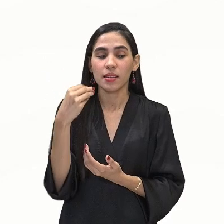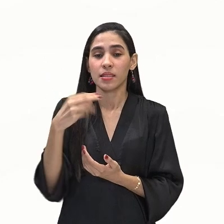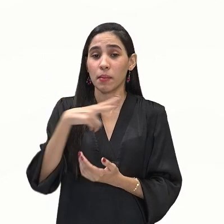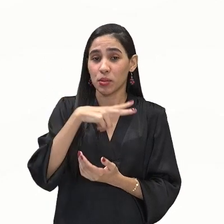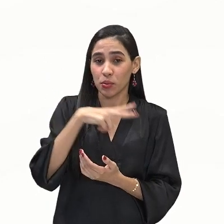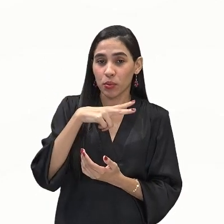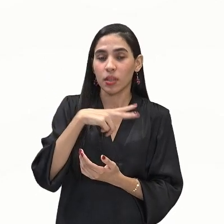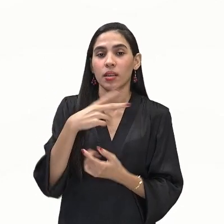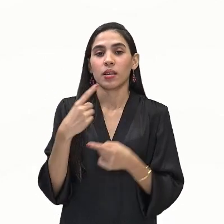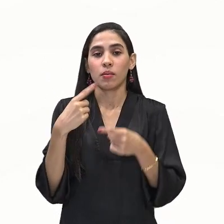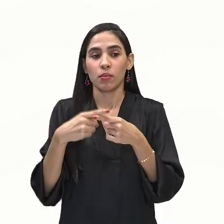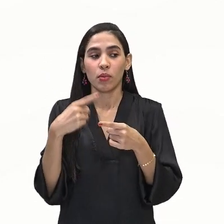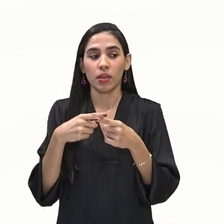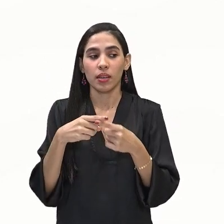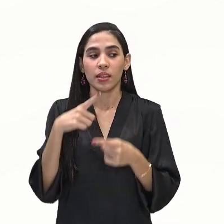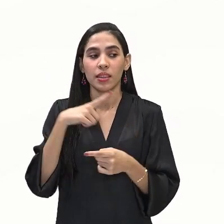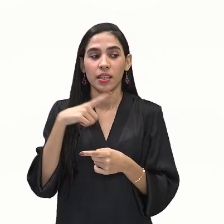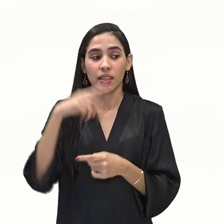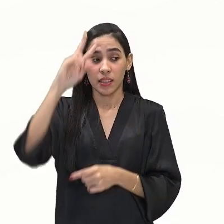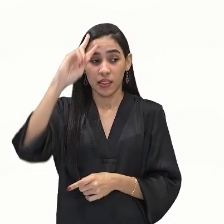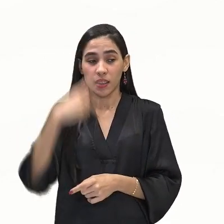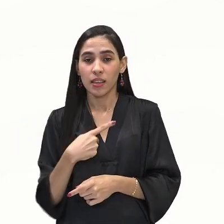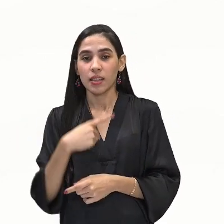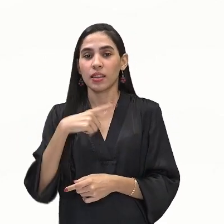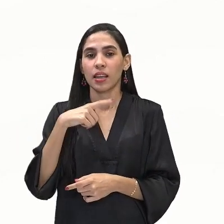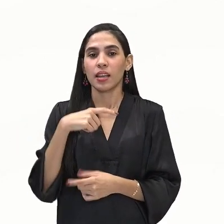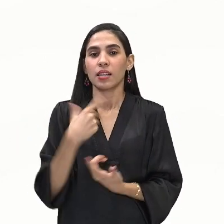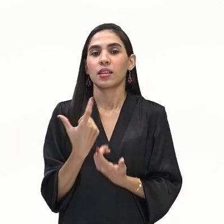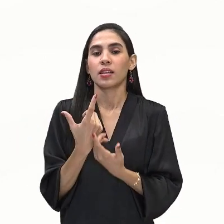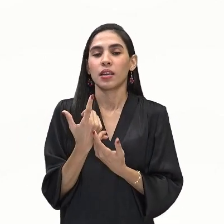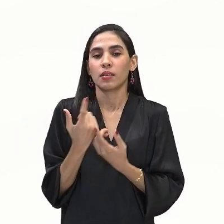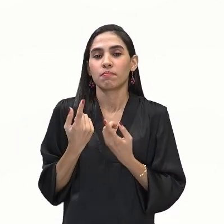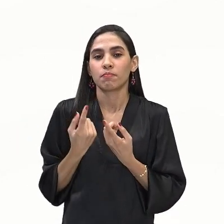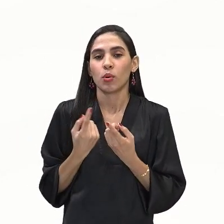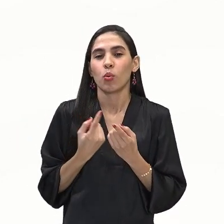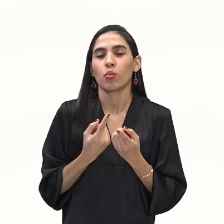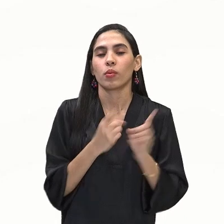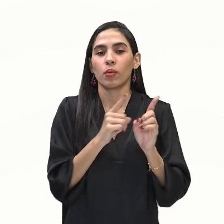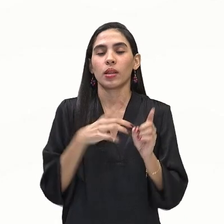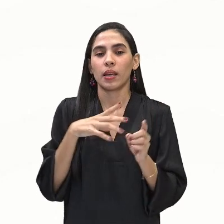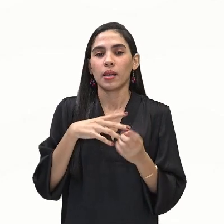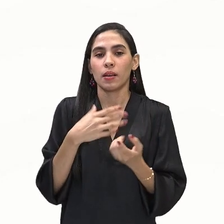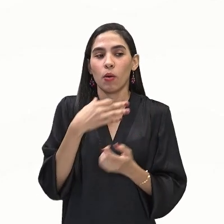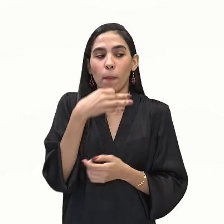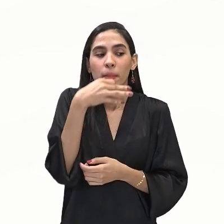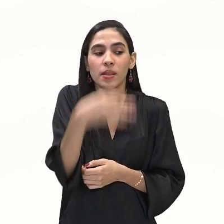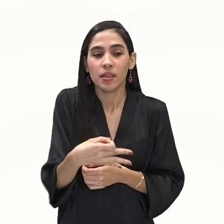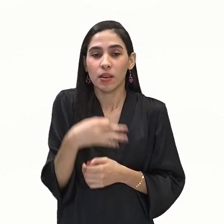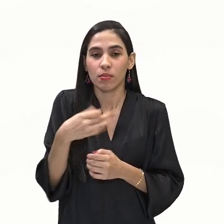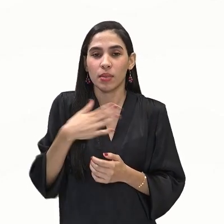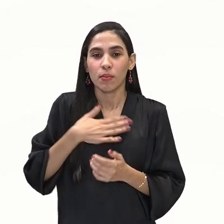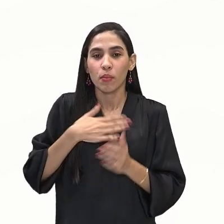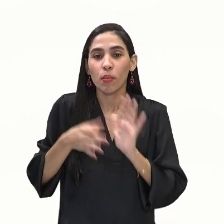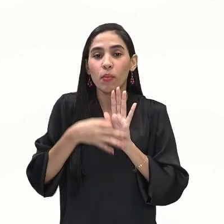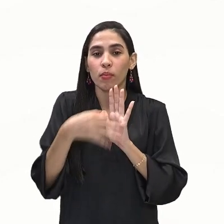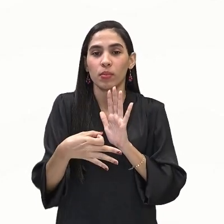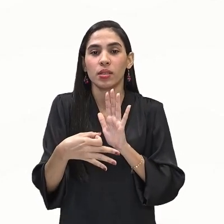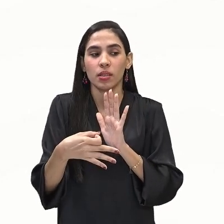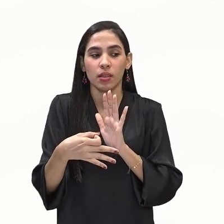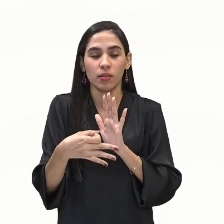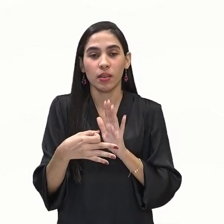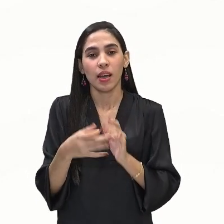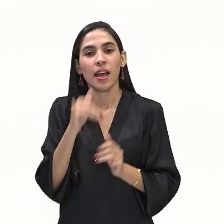quê? Porque existe aí a imposição do eu, do artista, o seu egocentrismo. Pode-se citar,